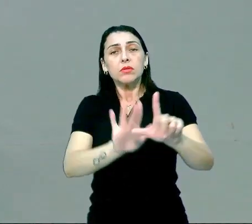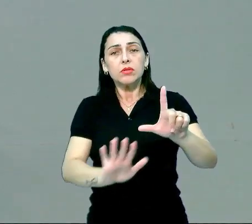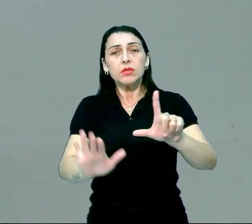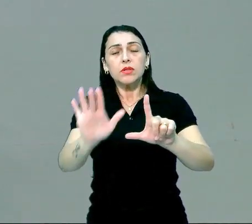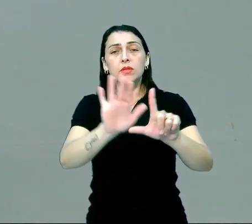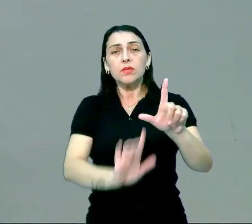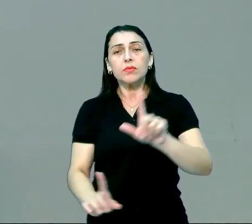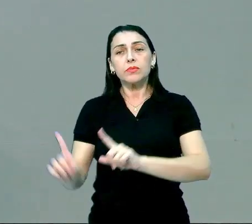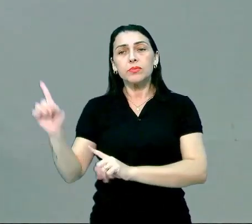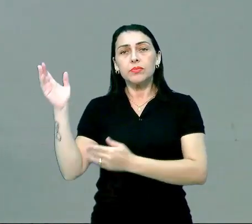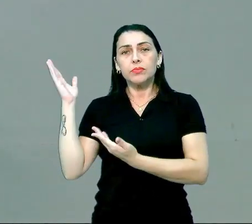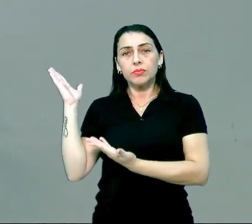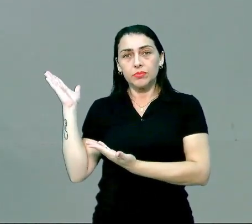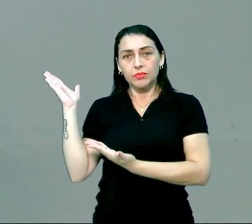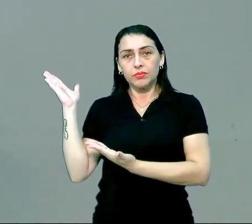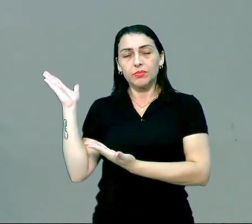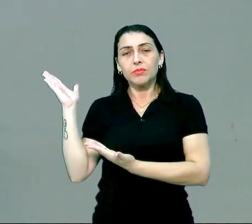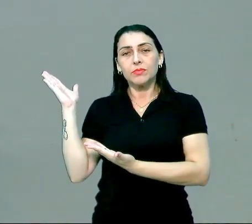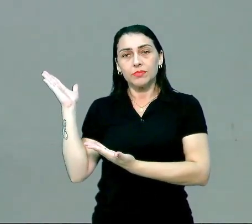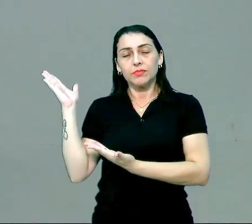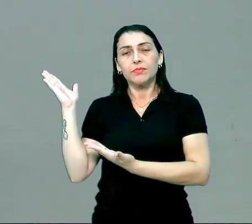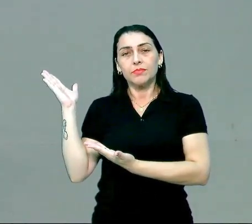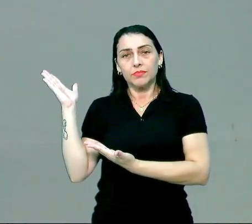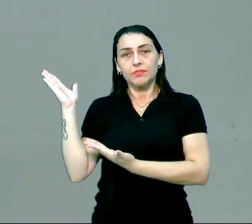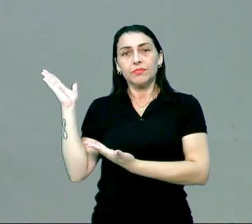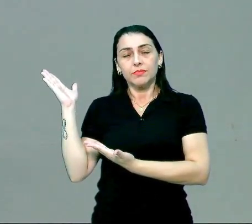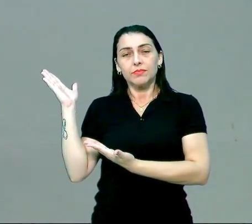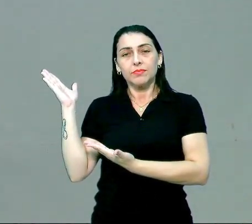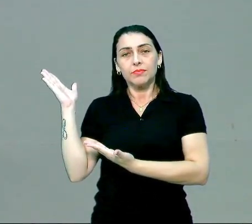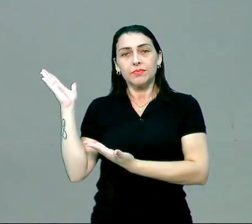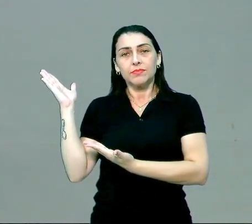plataformas. Observem o link aqui, ó, bem acima do